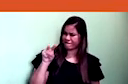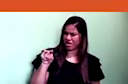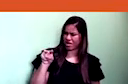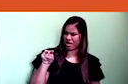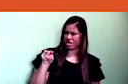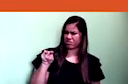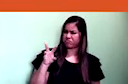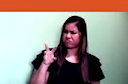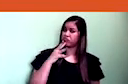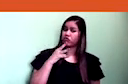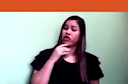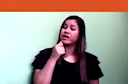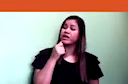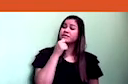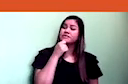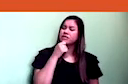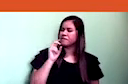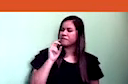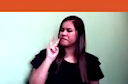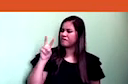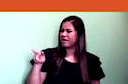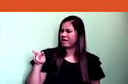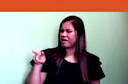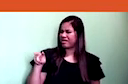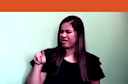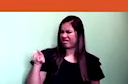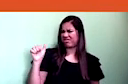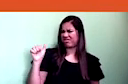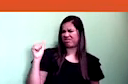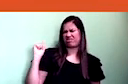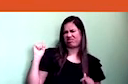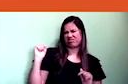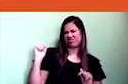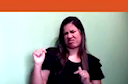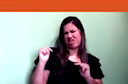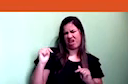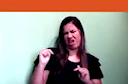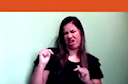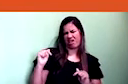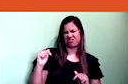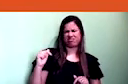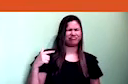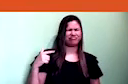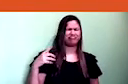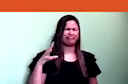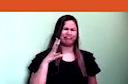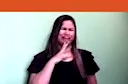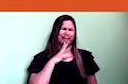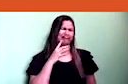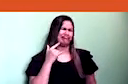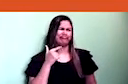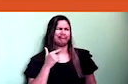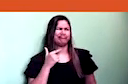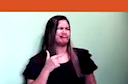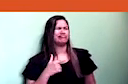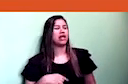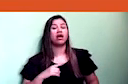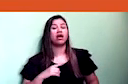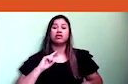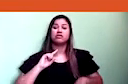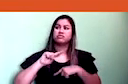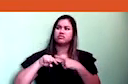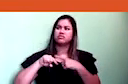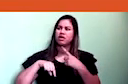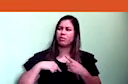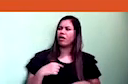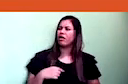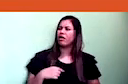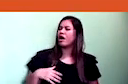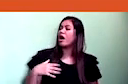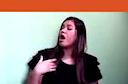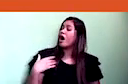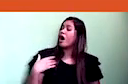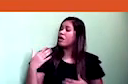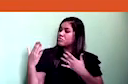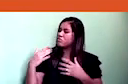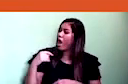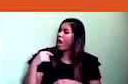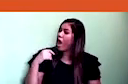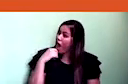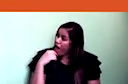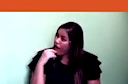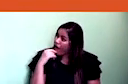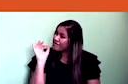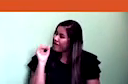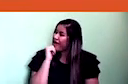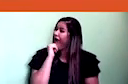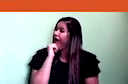não é legal, né? E aí, de repente, você vai conversar com a pessoa é incrível, é simpaticíssima. Então, distorções